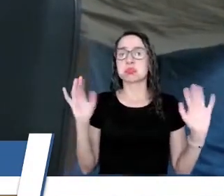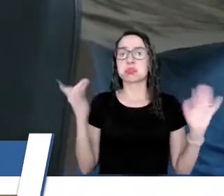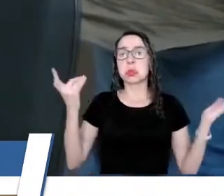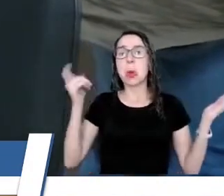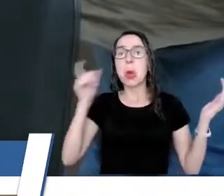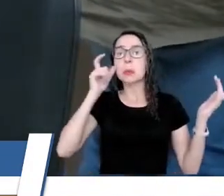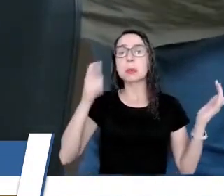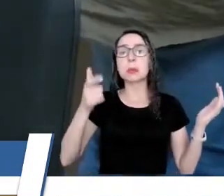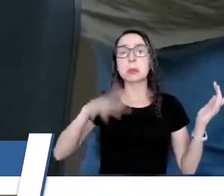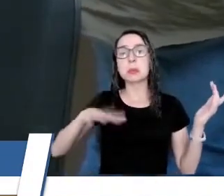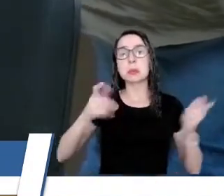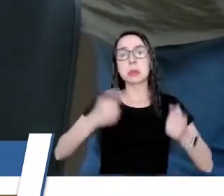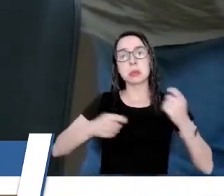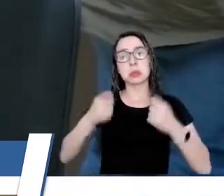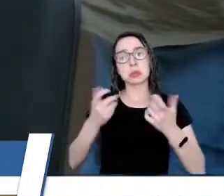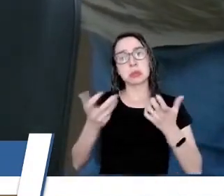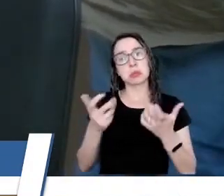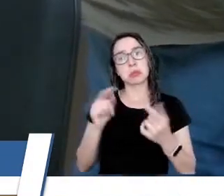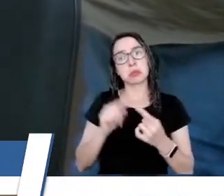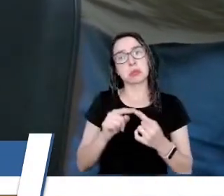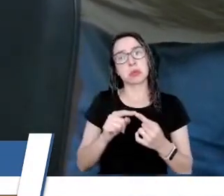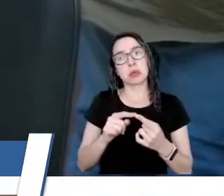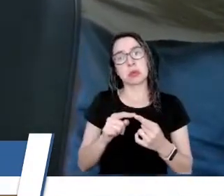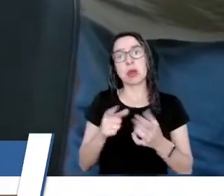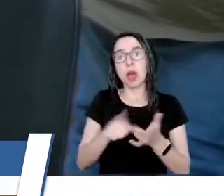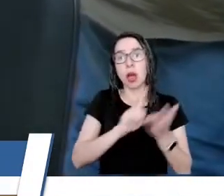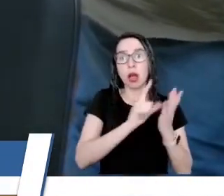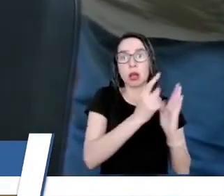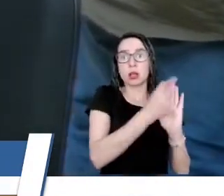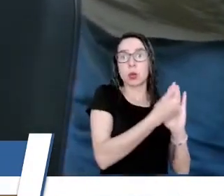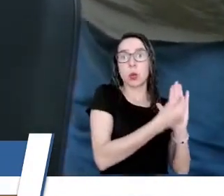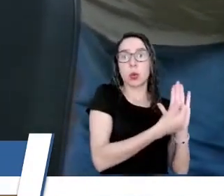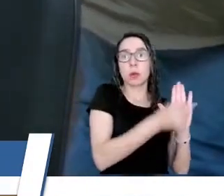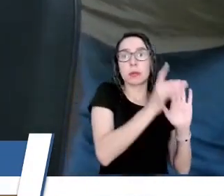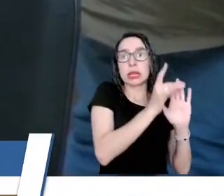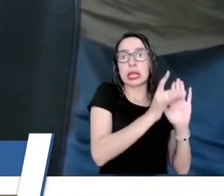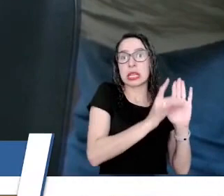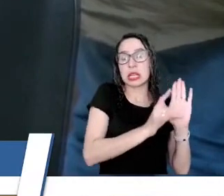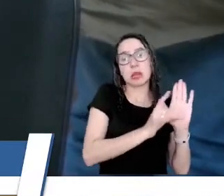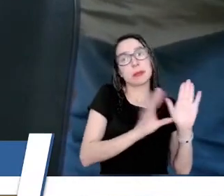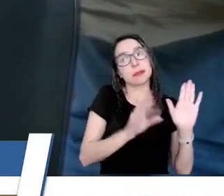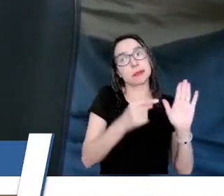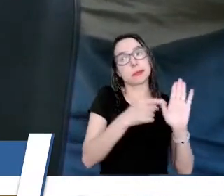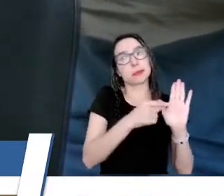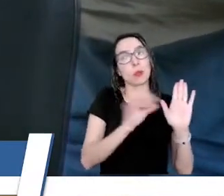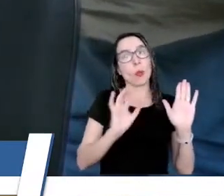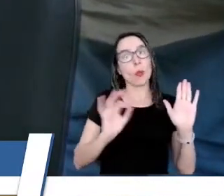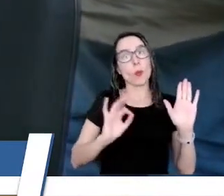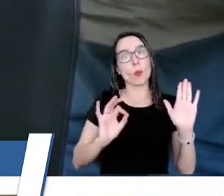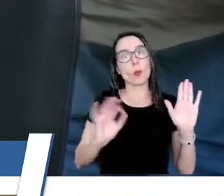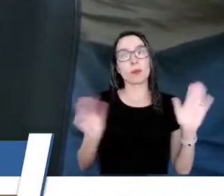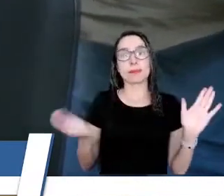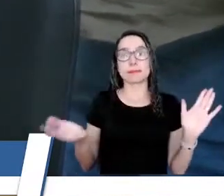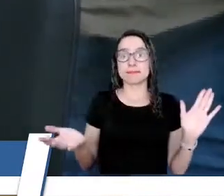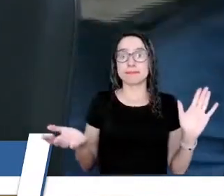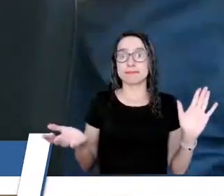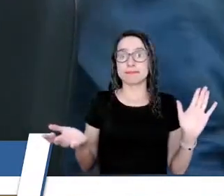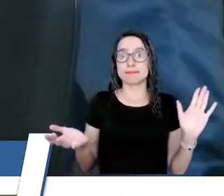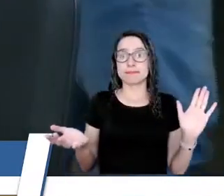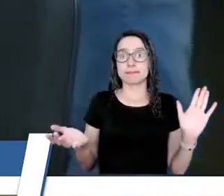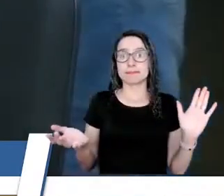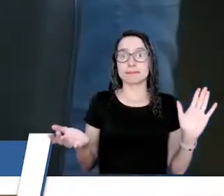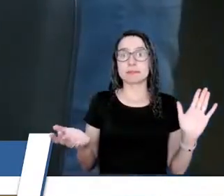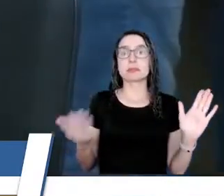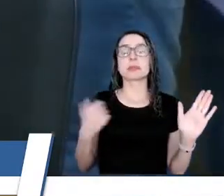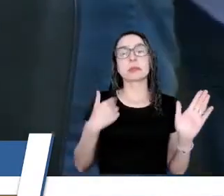nisso. Porque poderia ter vindo já no orçamento, poderia ter vindo, mas não veio. Então, são coisas que nós vamos